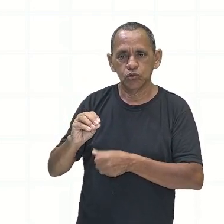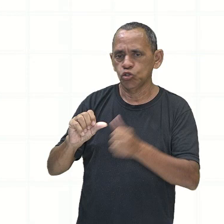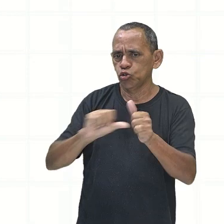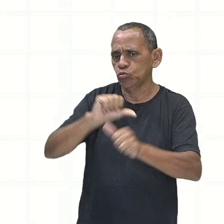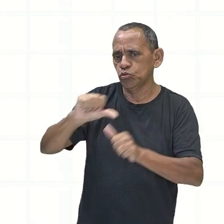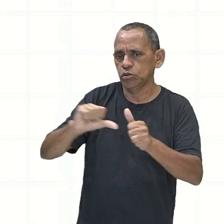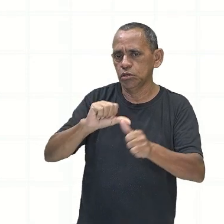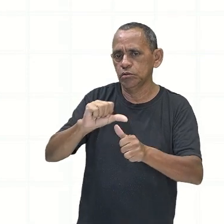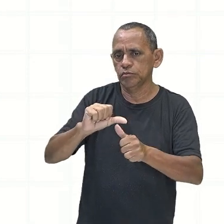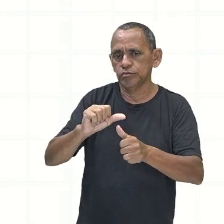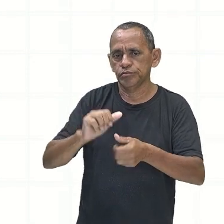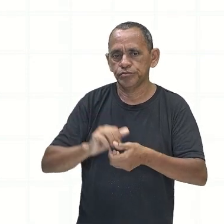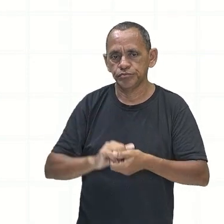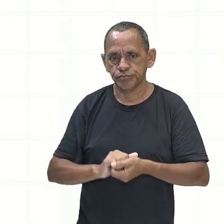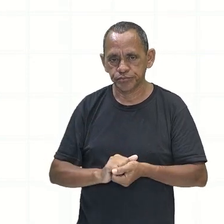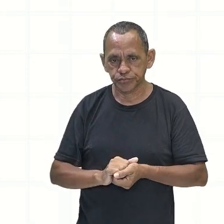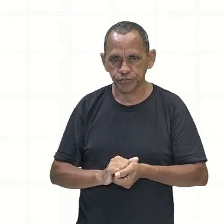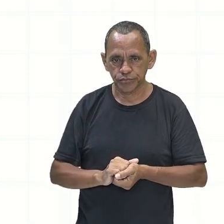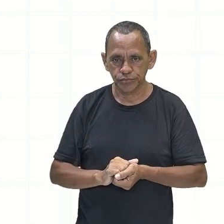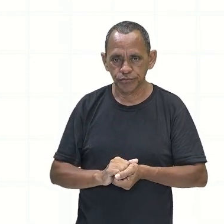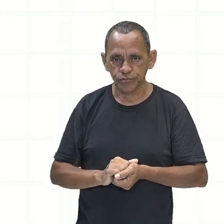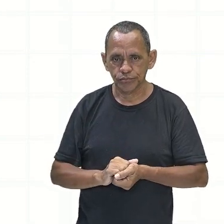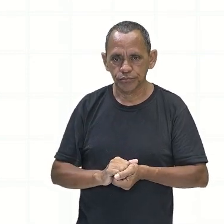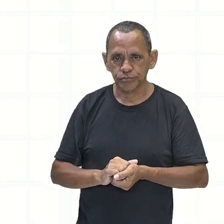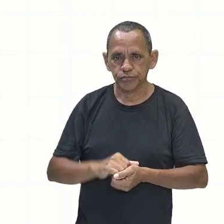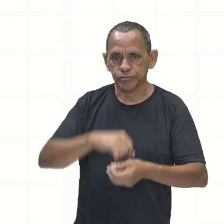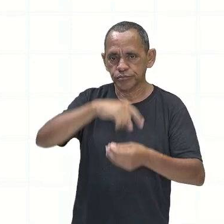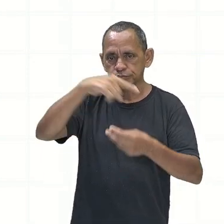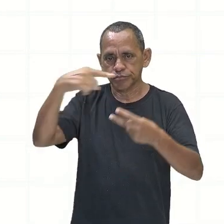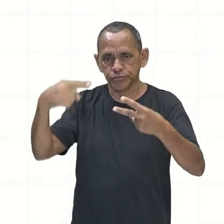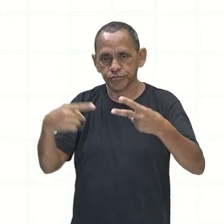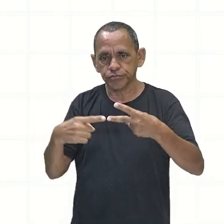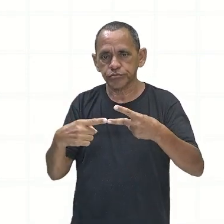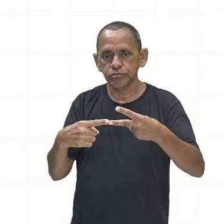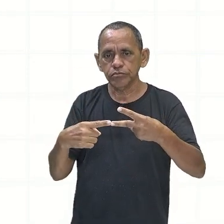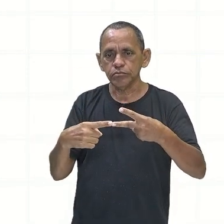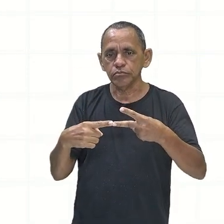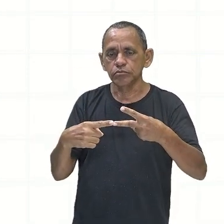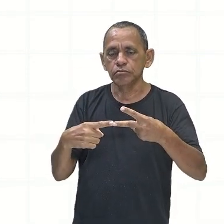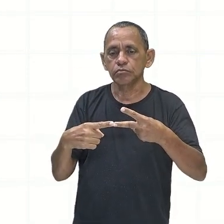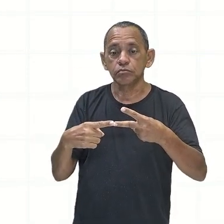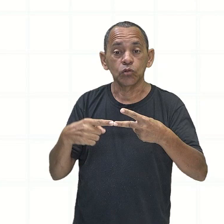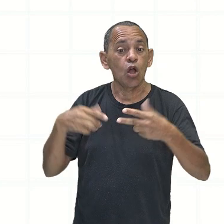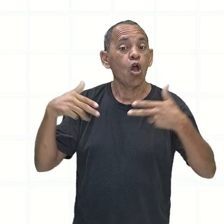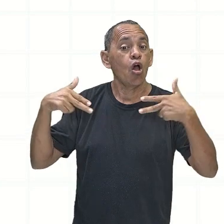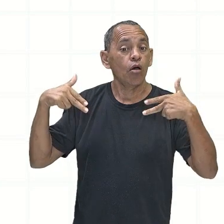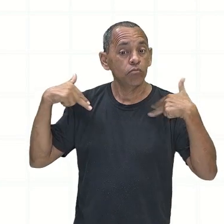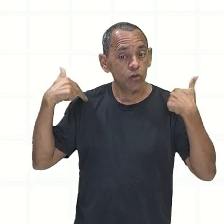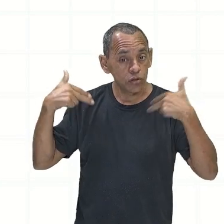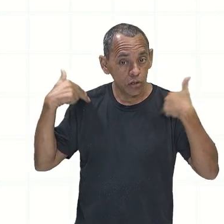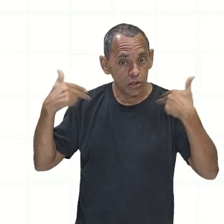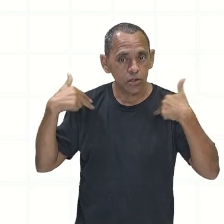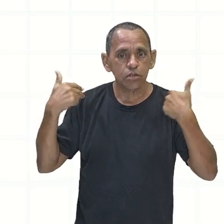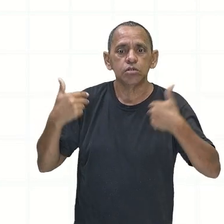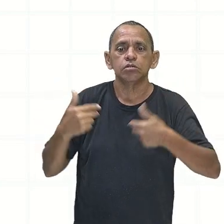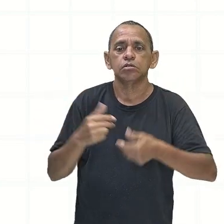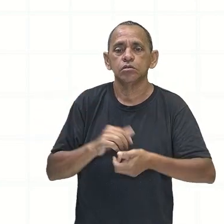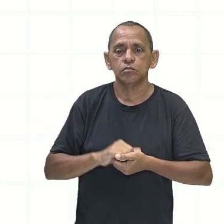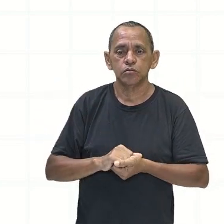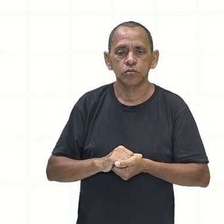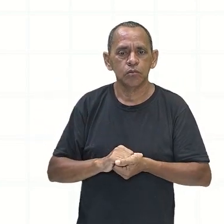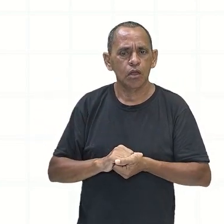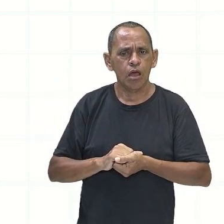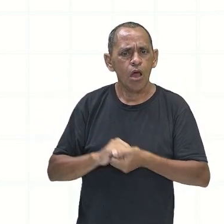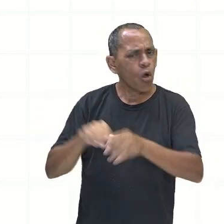Opa. O monstro. Vejam bem. A palavra motorista, ela é comum de